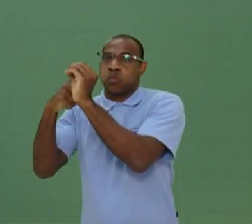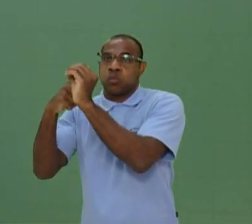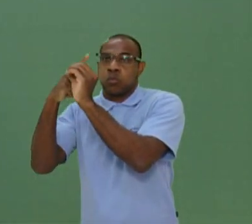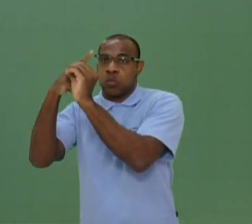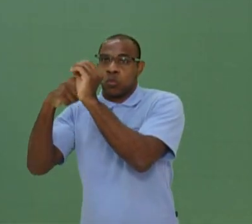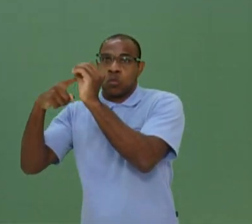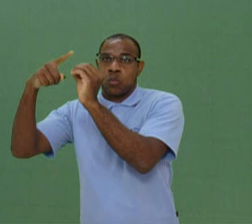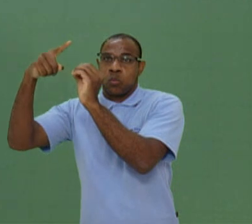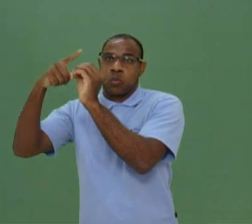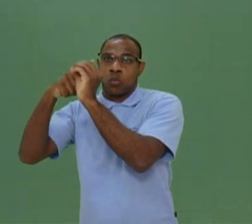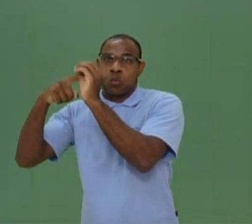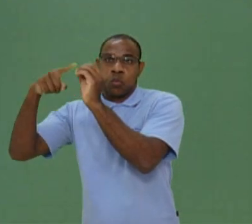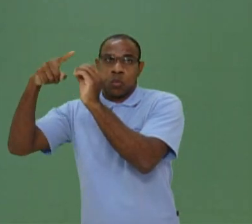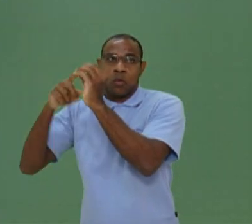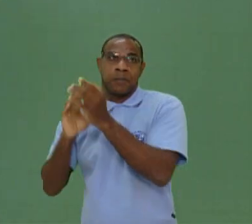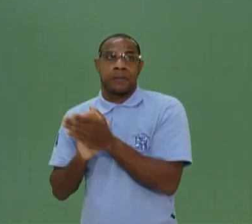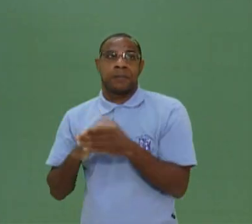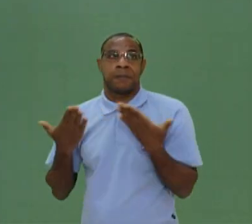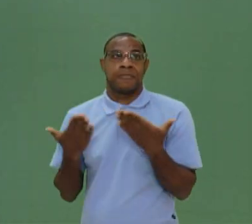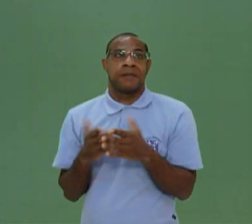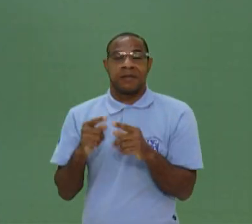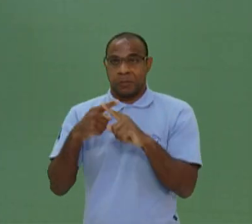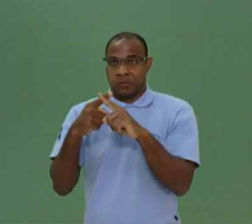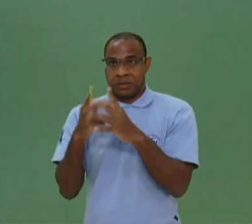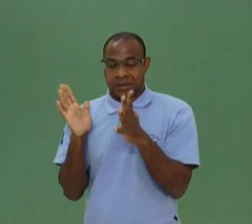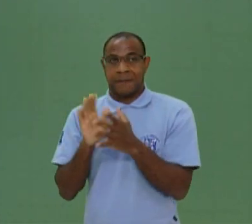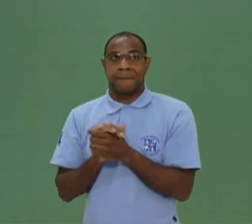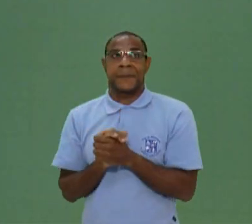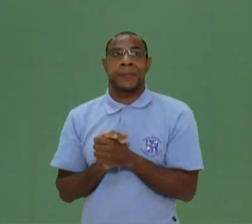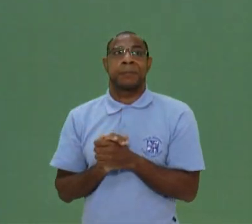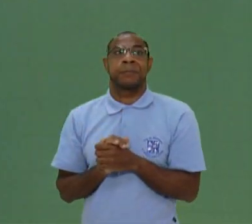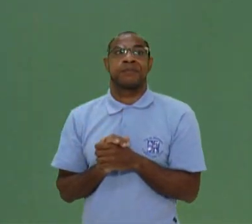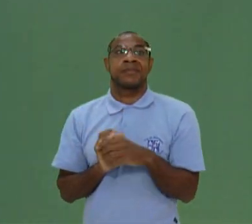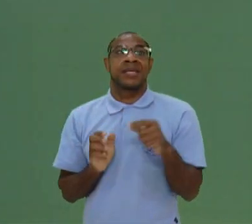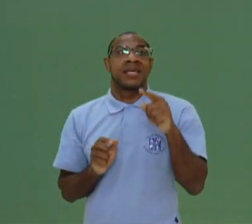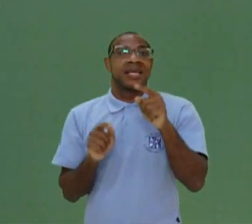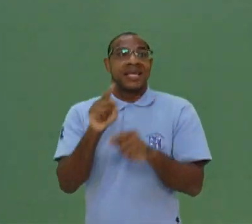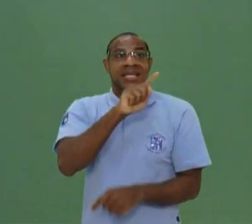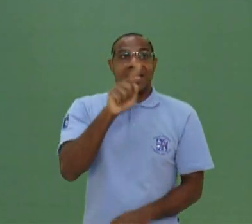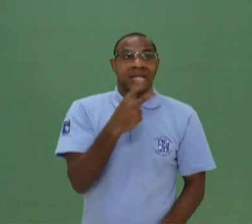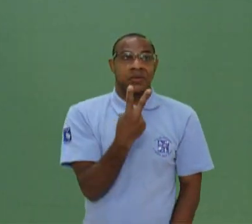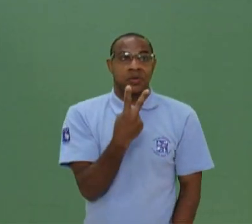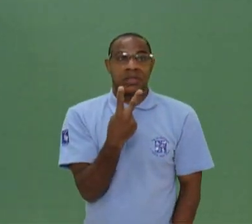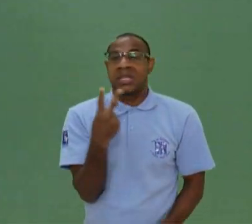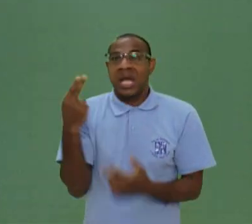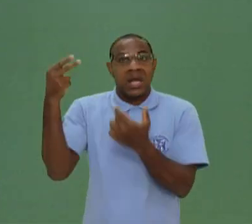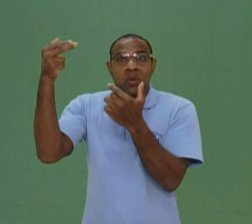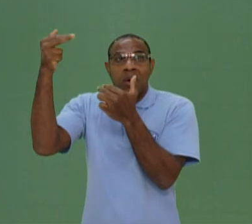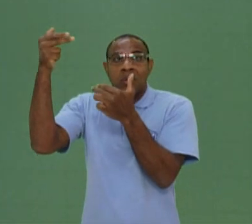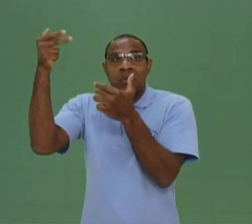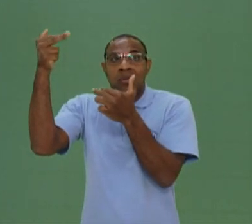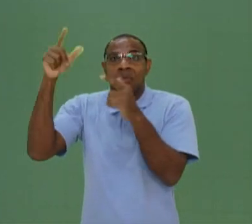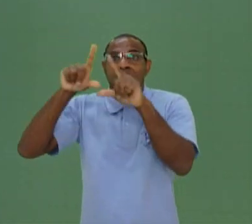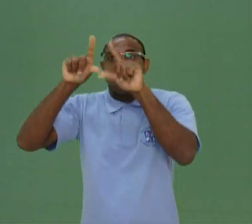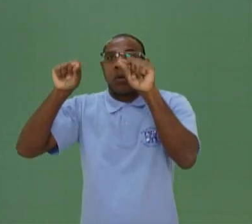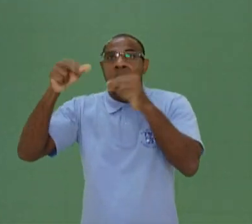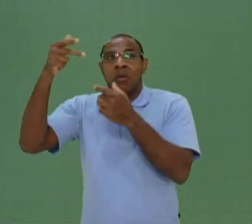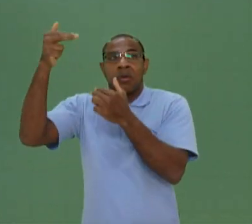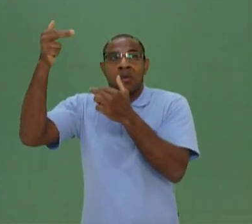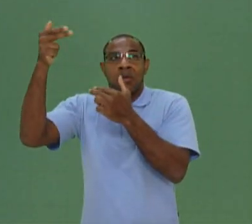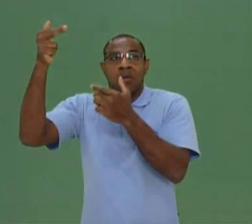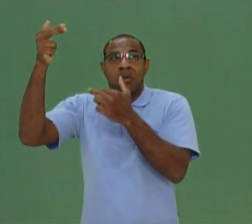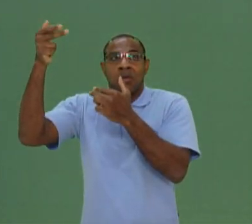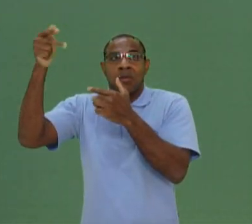primeiro complexo que a gente vai multiplicar. Z2 é o segundo complexo. A forma dele é a mesma. Ele tem um